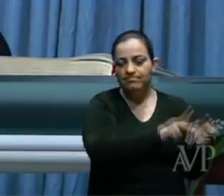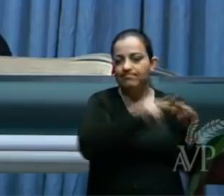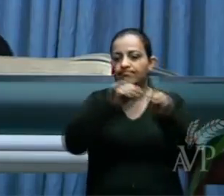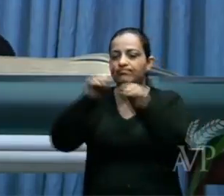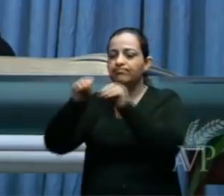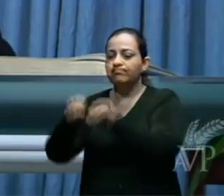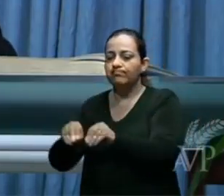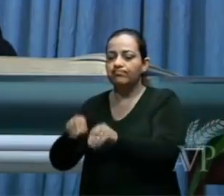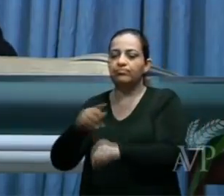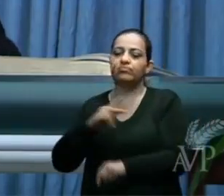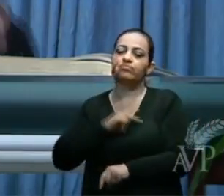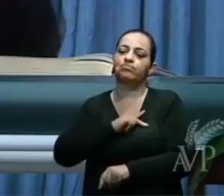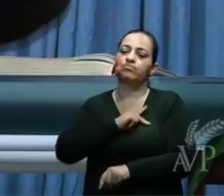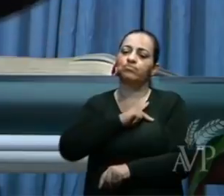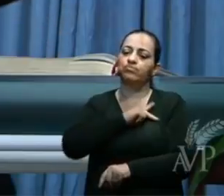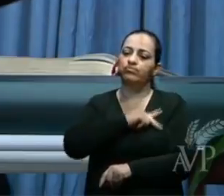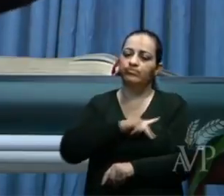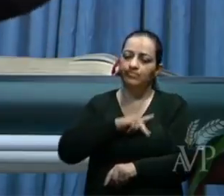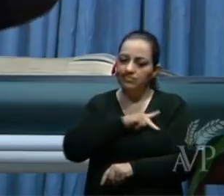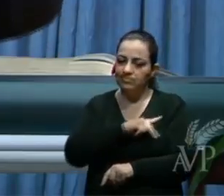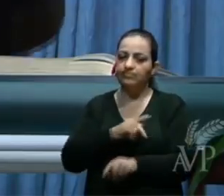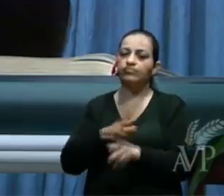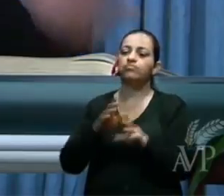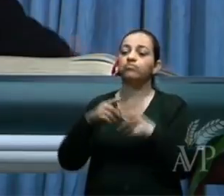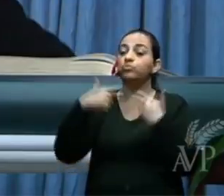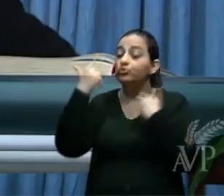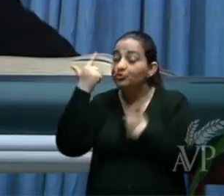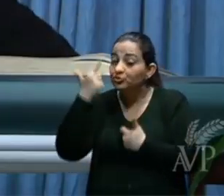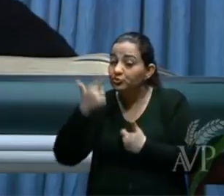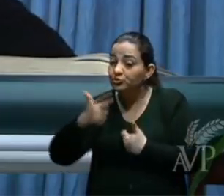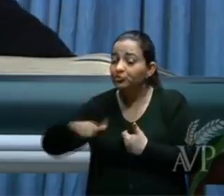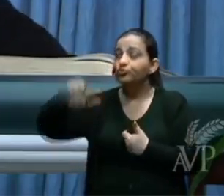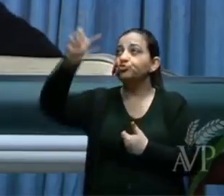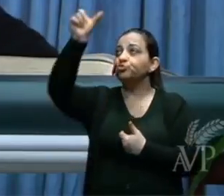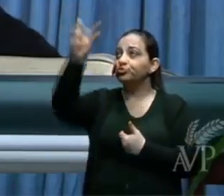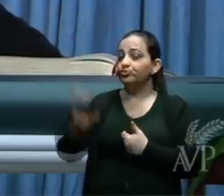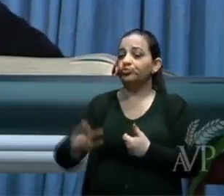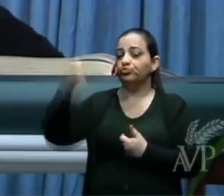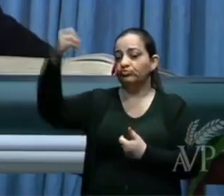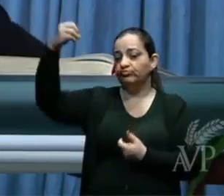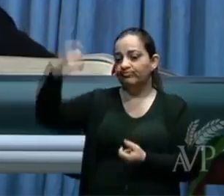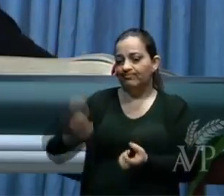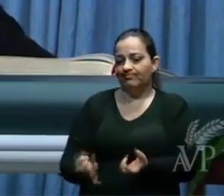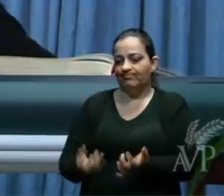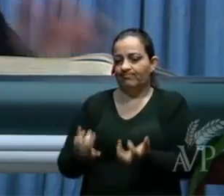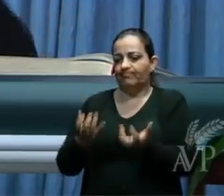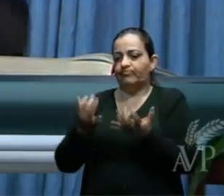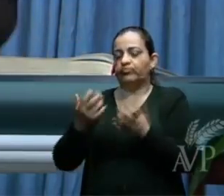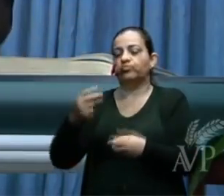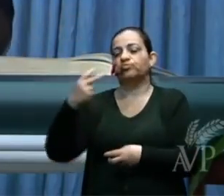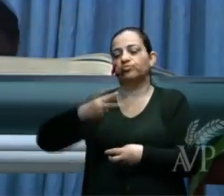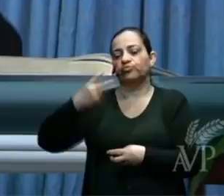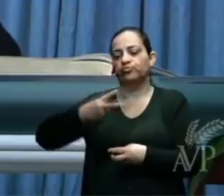paulo tivemos de novo aquela coluna de fogo foi o segundo o eso do